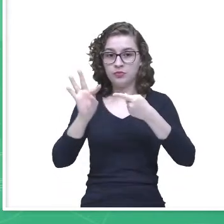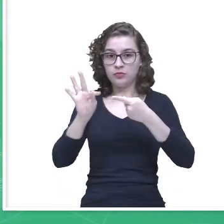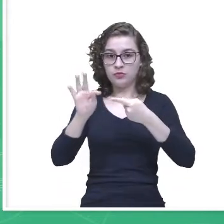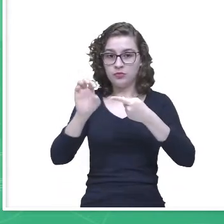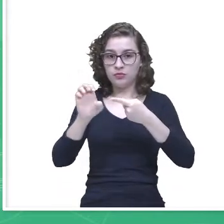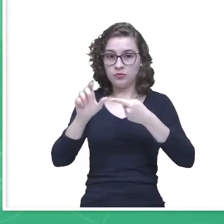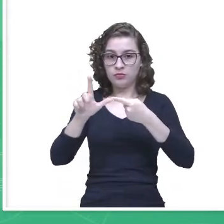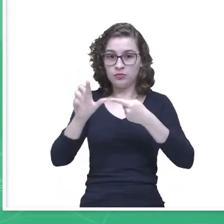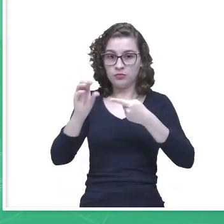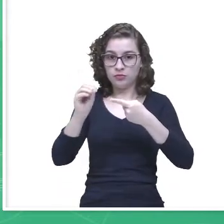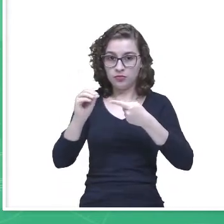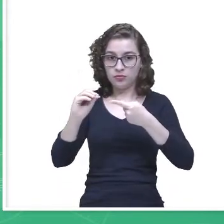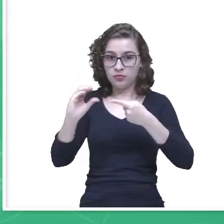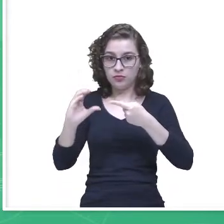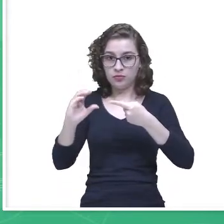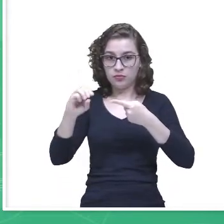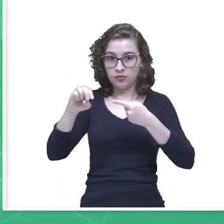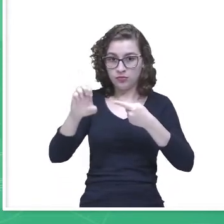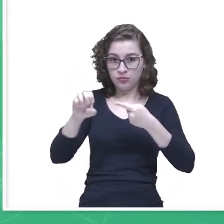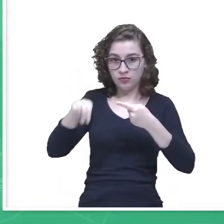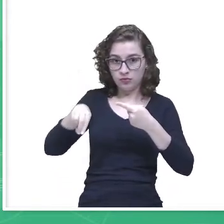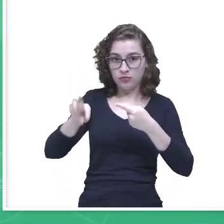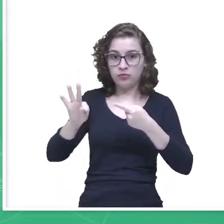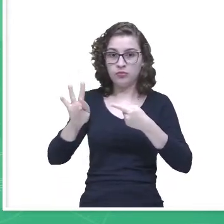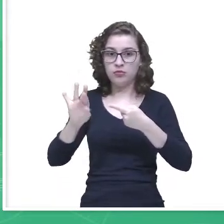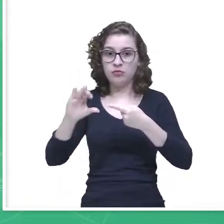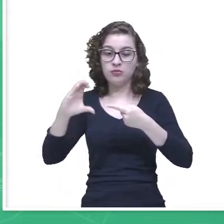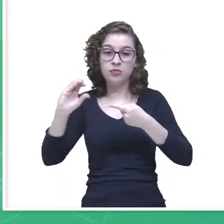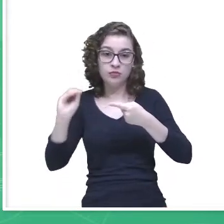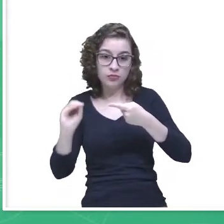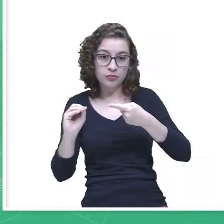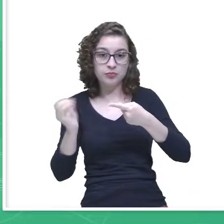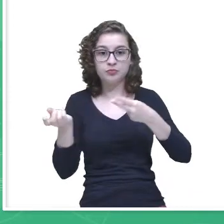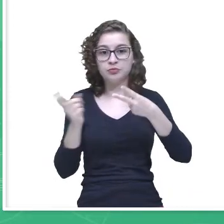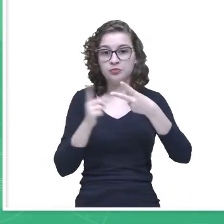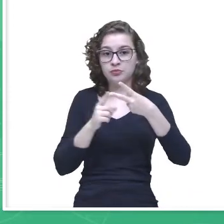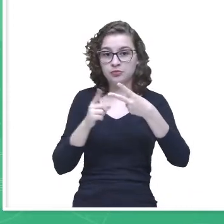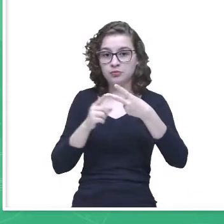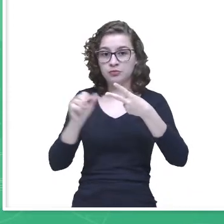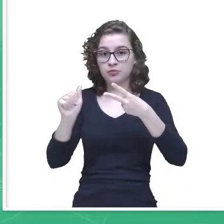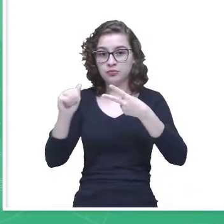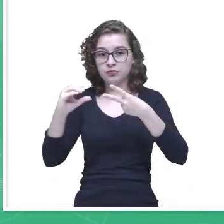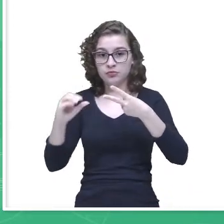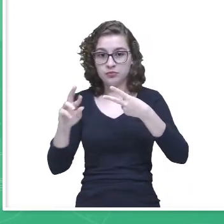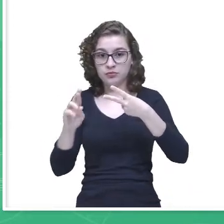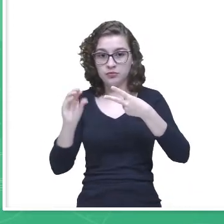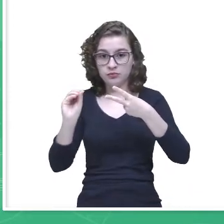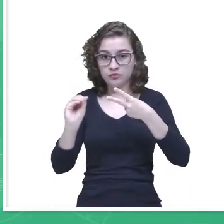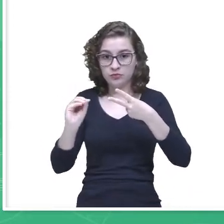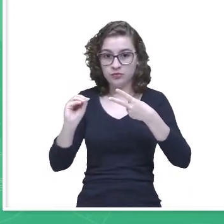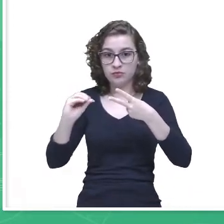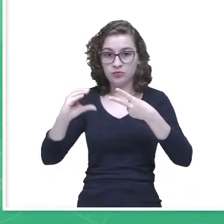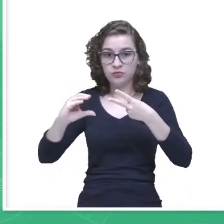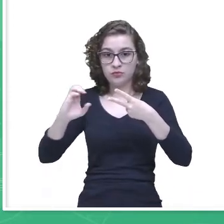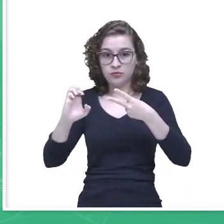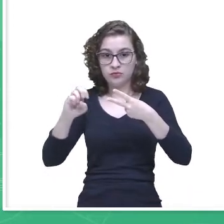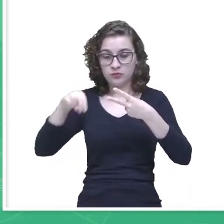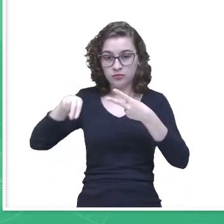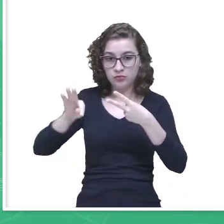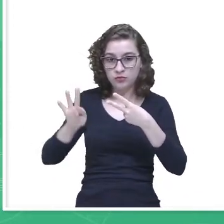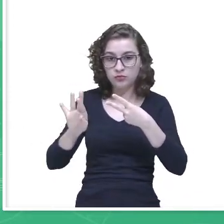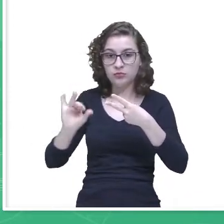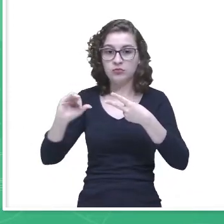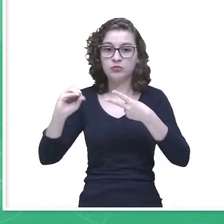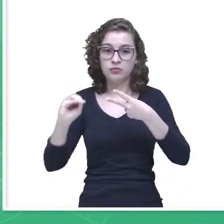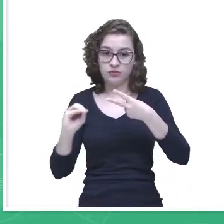aí, o cromossomo é classificado como telocêntrico, acrocêntrico, em que eu tenho os braços aqui menores